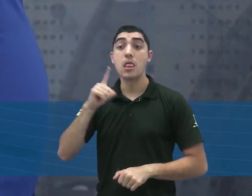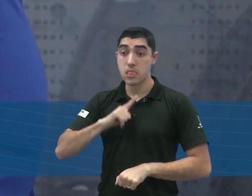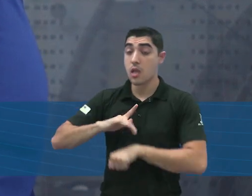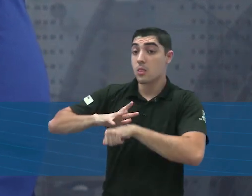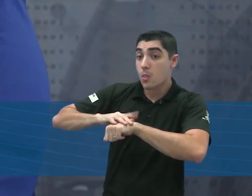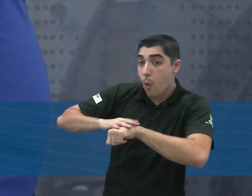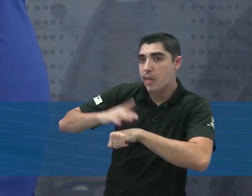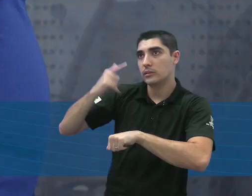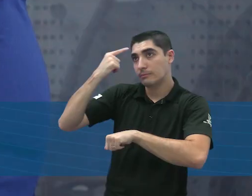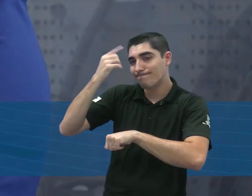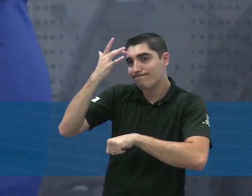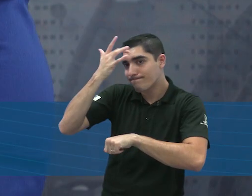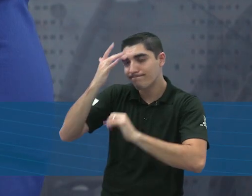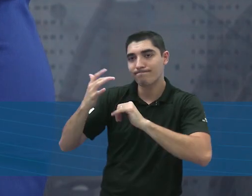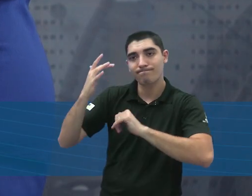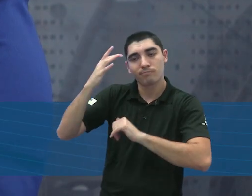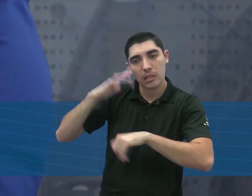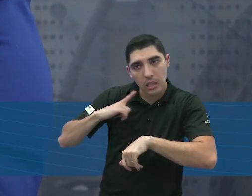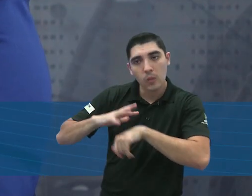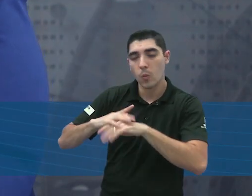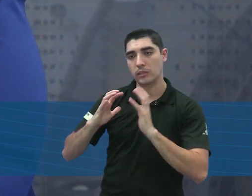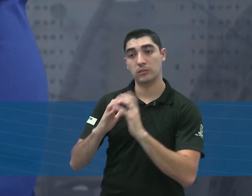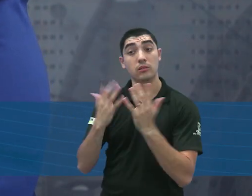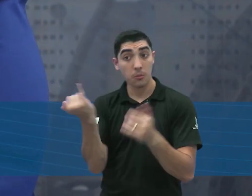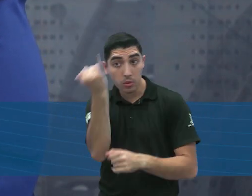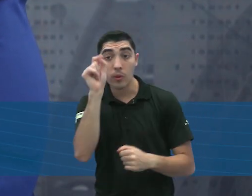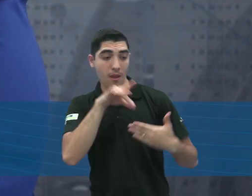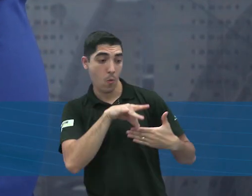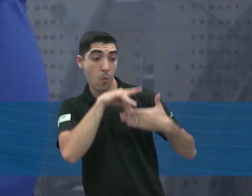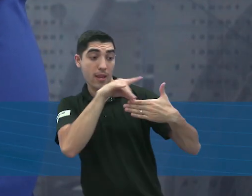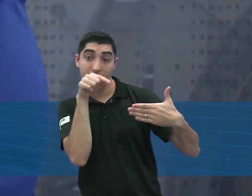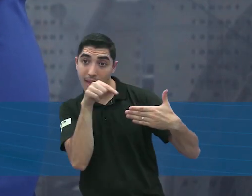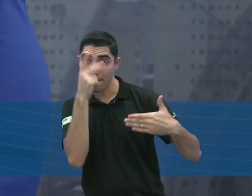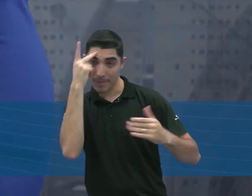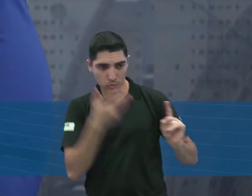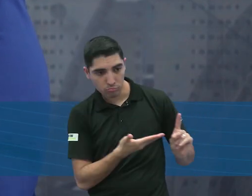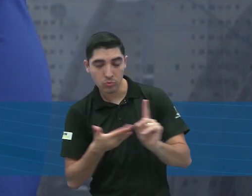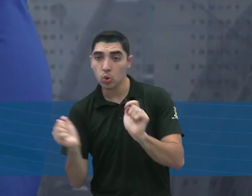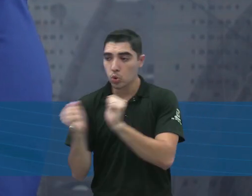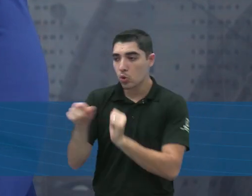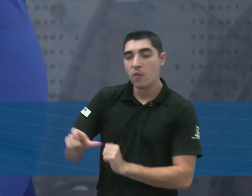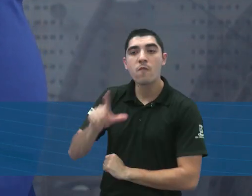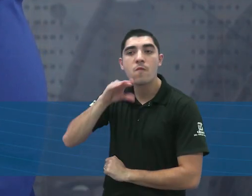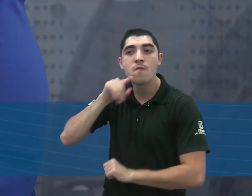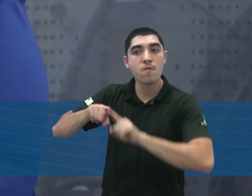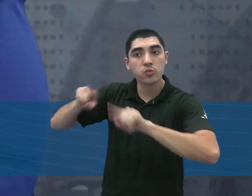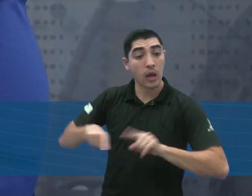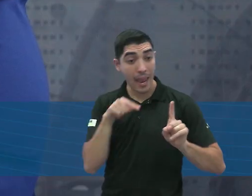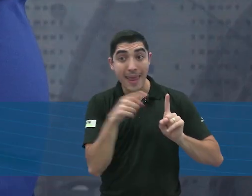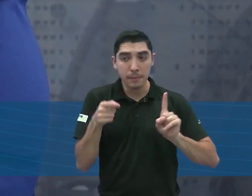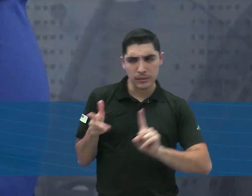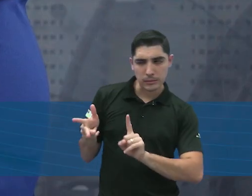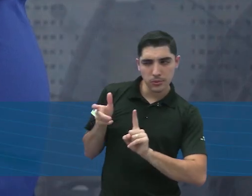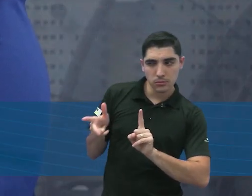esse apoio da liderança, né? A liderança é aquele que está direto ali com o colaborador. Então, ele também, às vezes, começa a observar esses